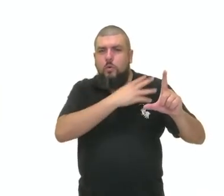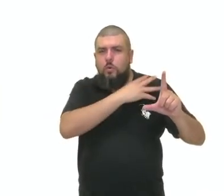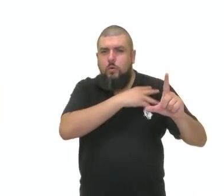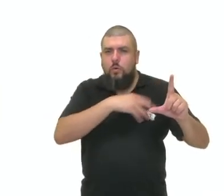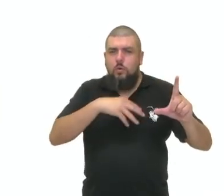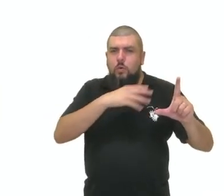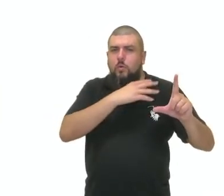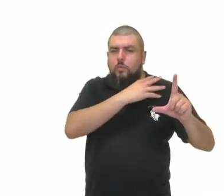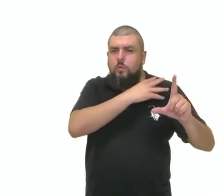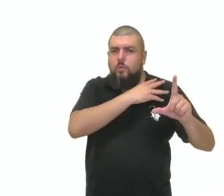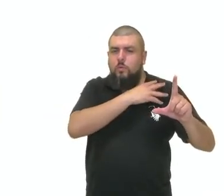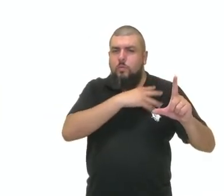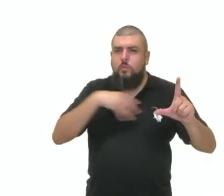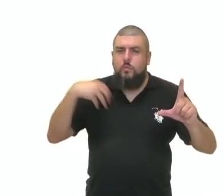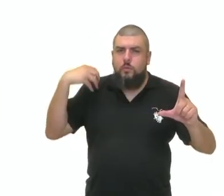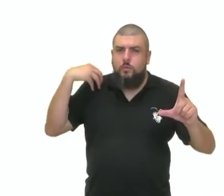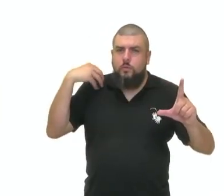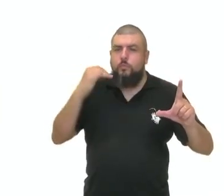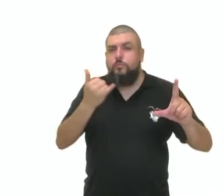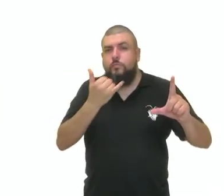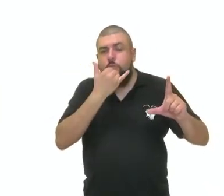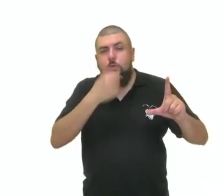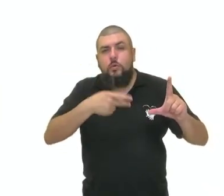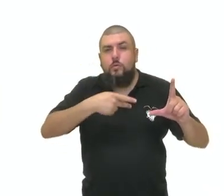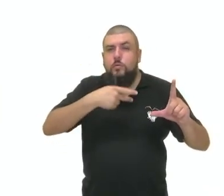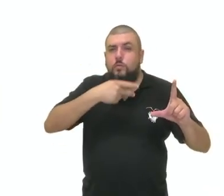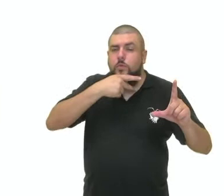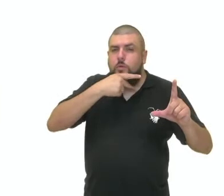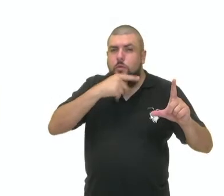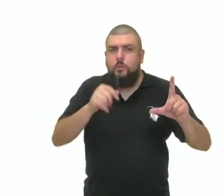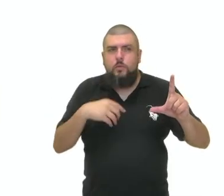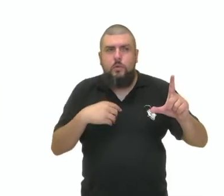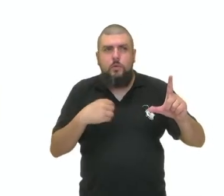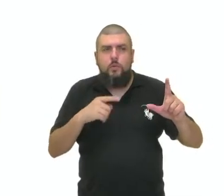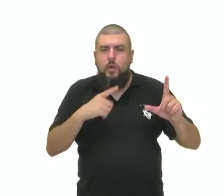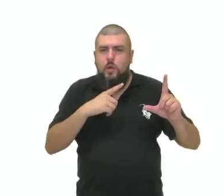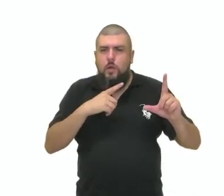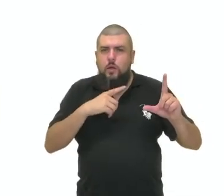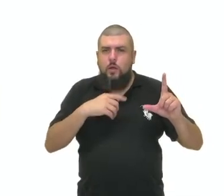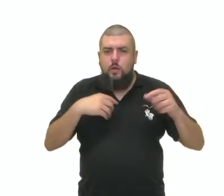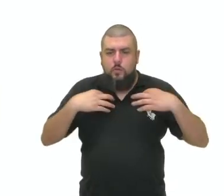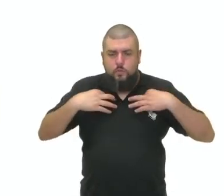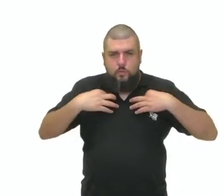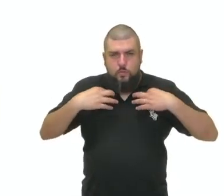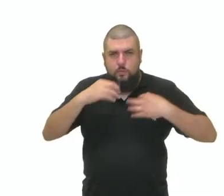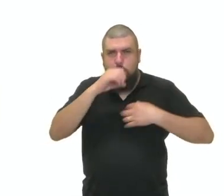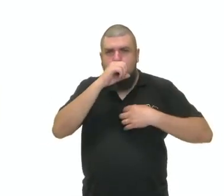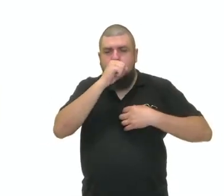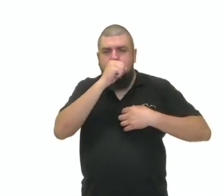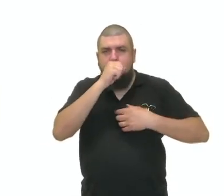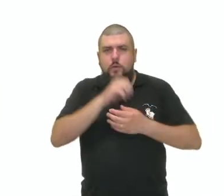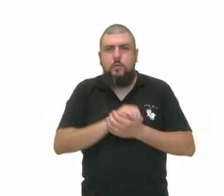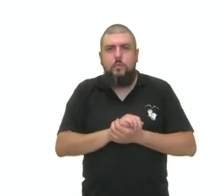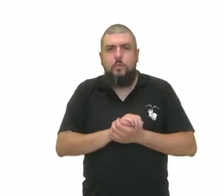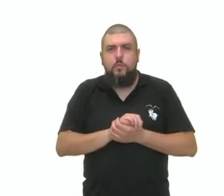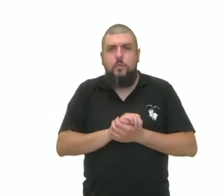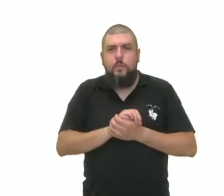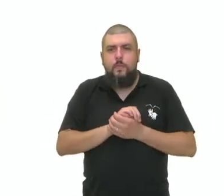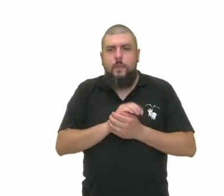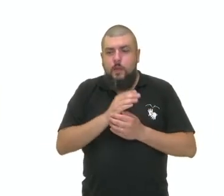que o conhecimento está no mundo inteligível, ele aparece com essa túnica alaranjada, enquanto o